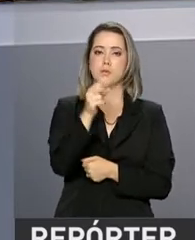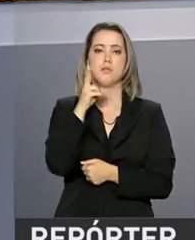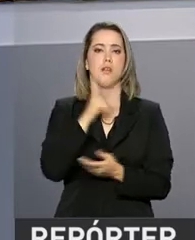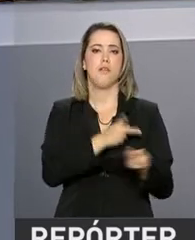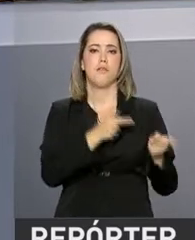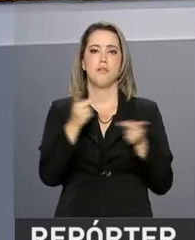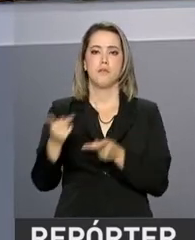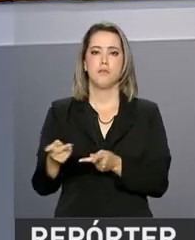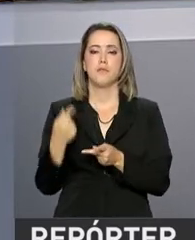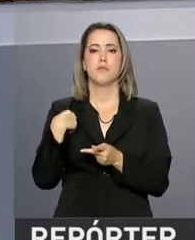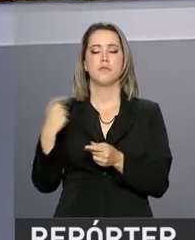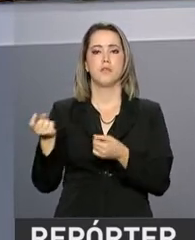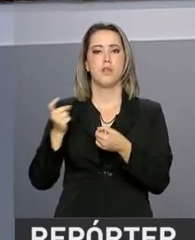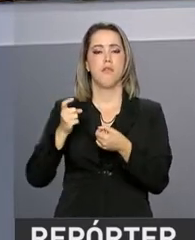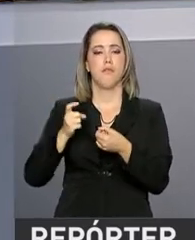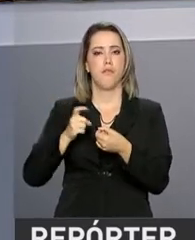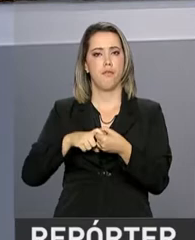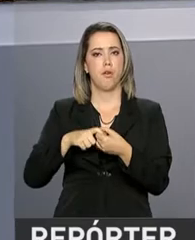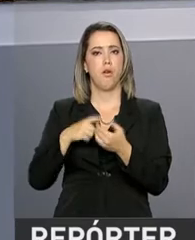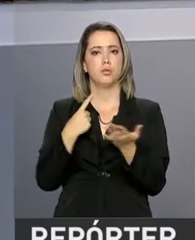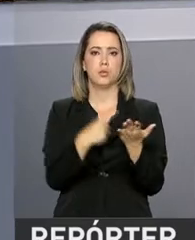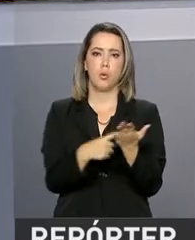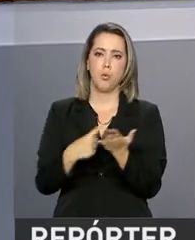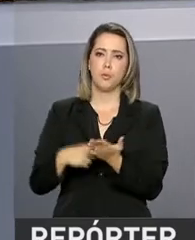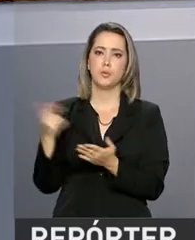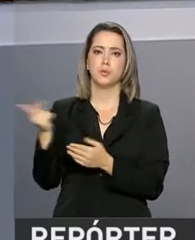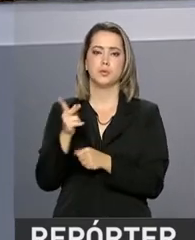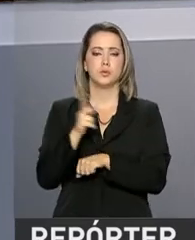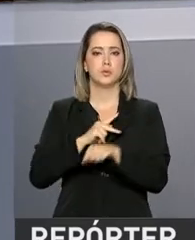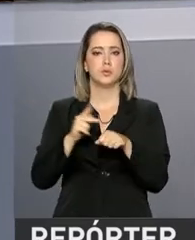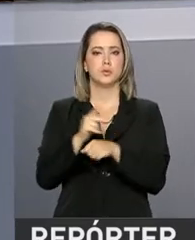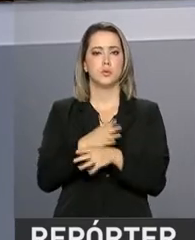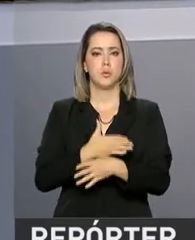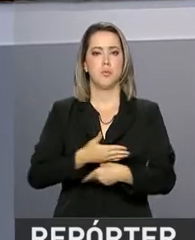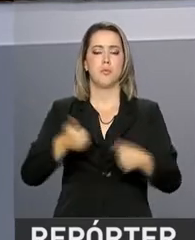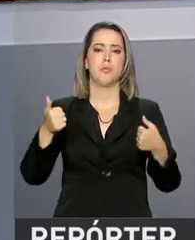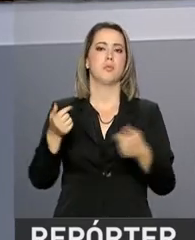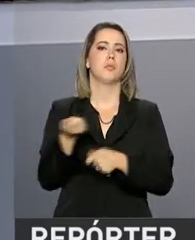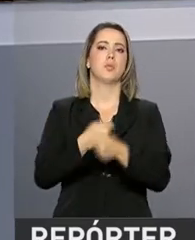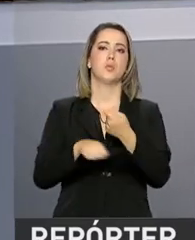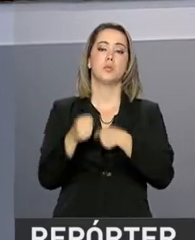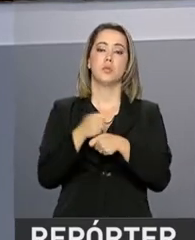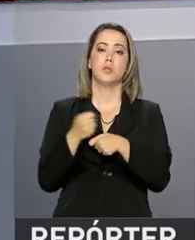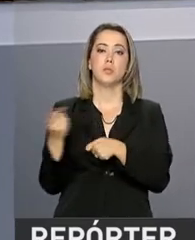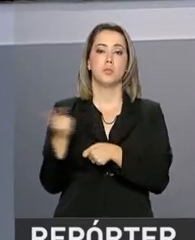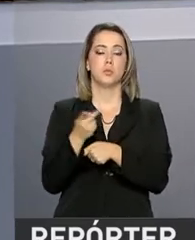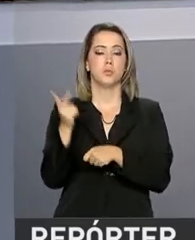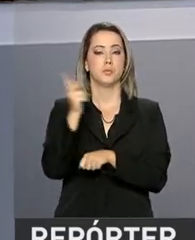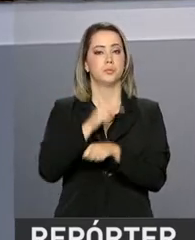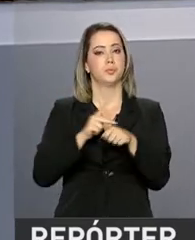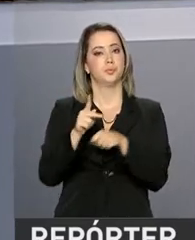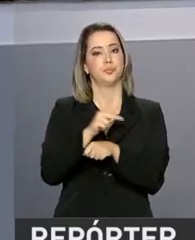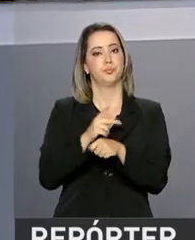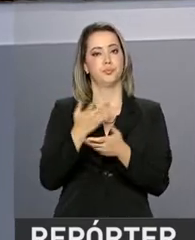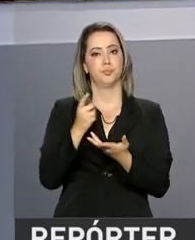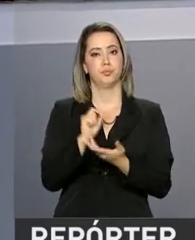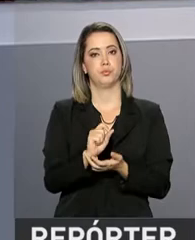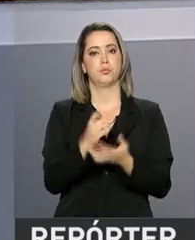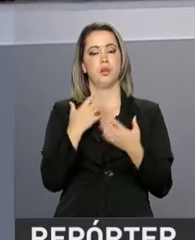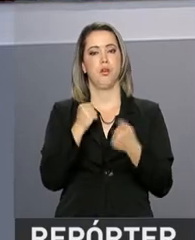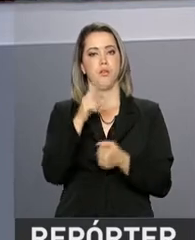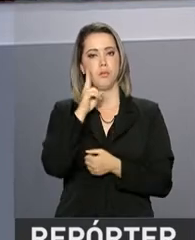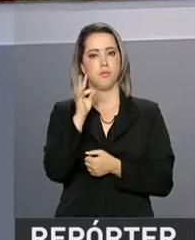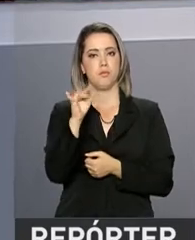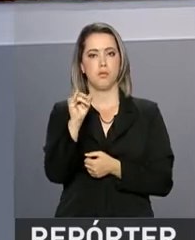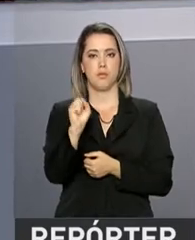alto nível entre os dois países e busca ampliar a parceria econômica entre brasil e rússia a nossa repórter thaísa dias acompanhou